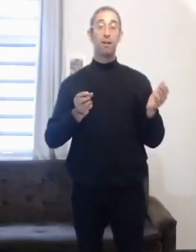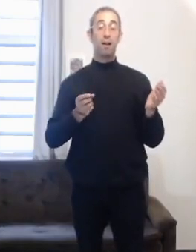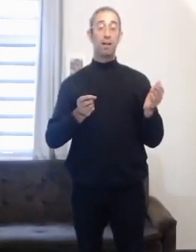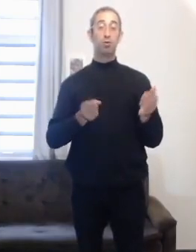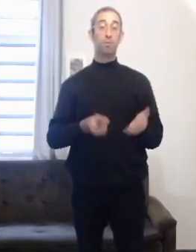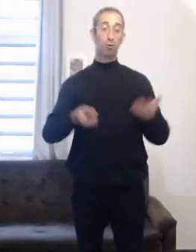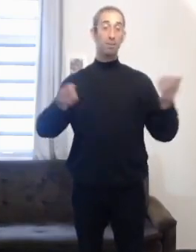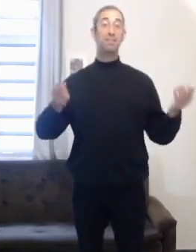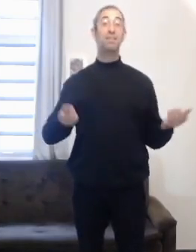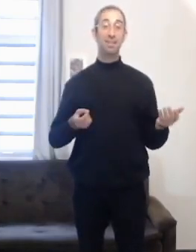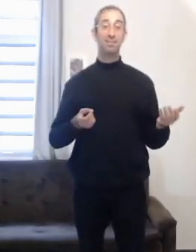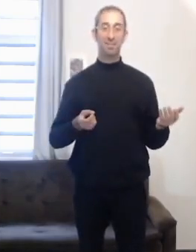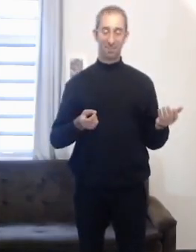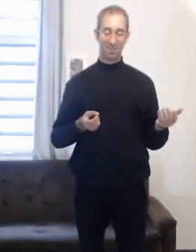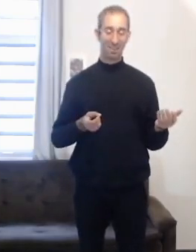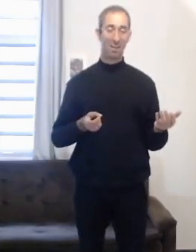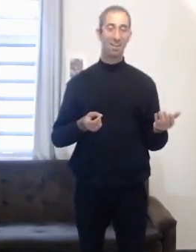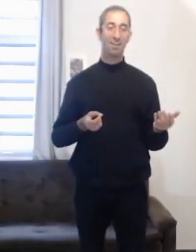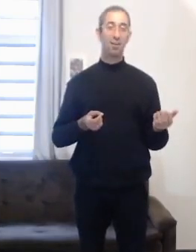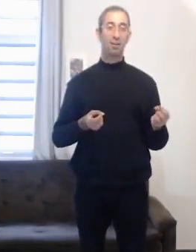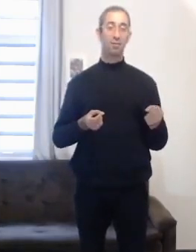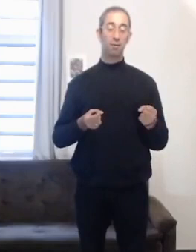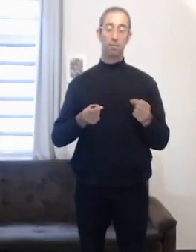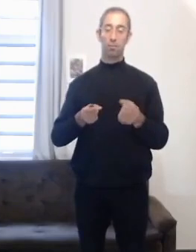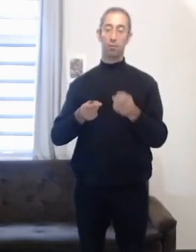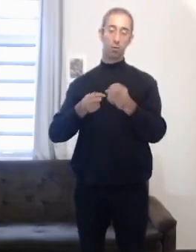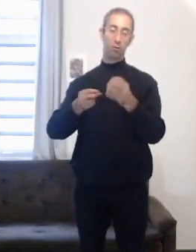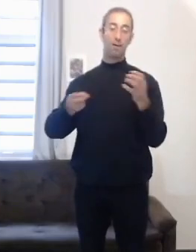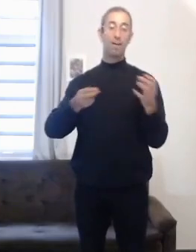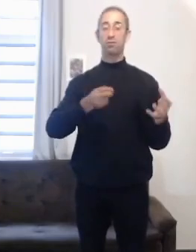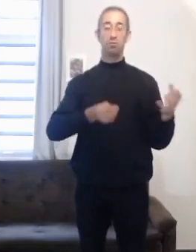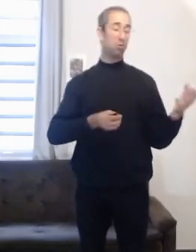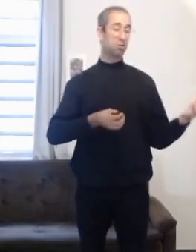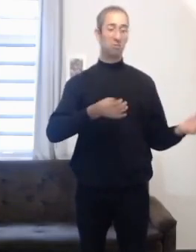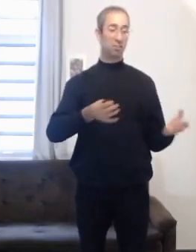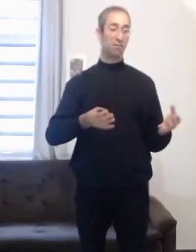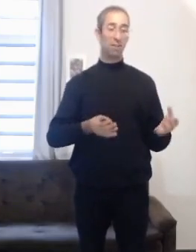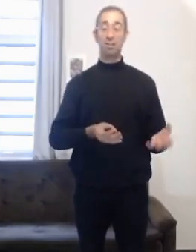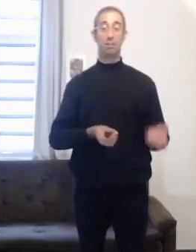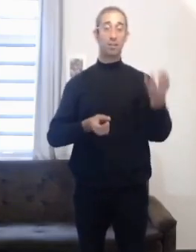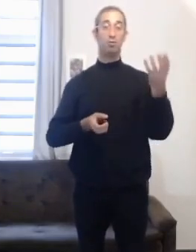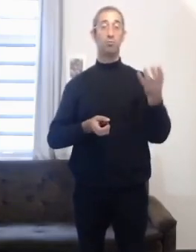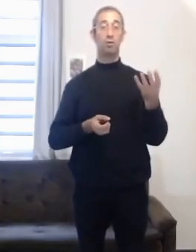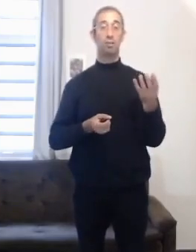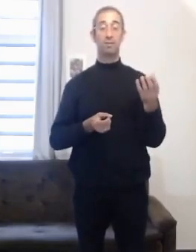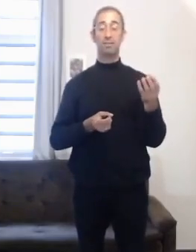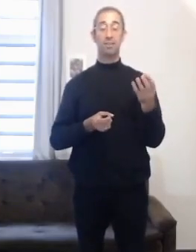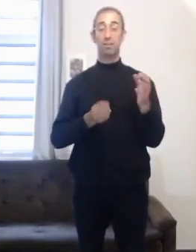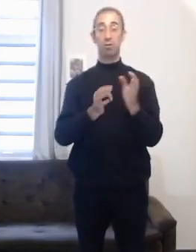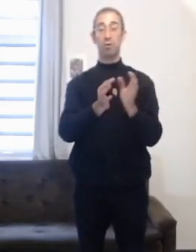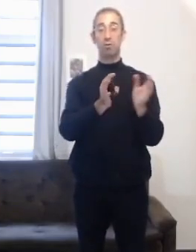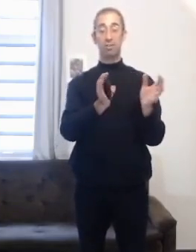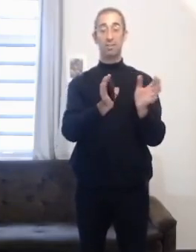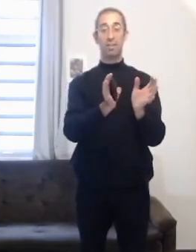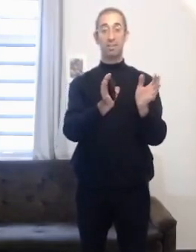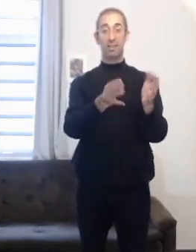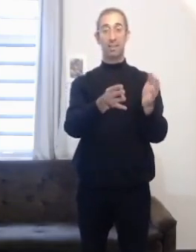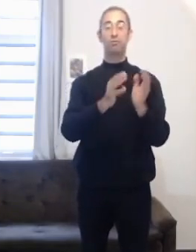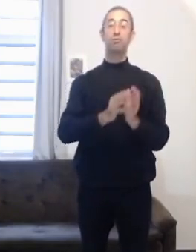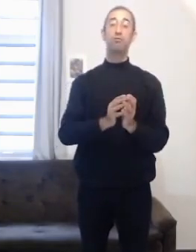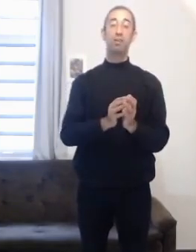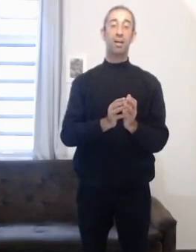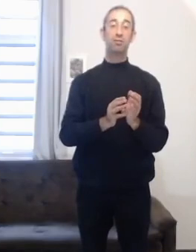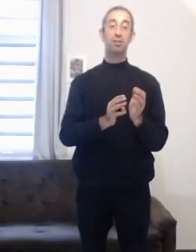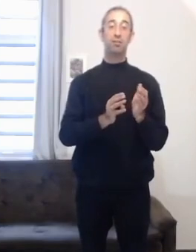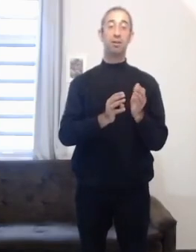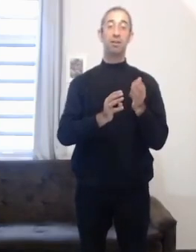você achou por coincidência, tá? E você foi procurando várias coisas, não achava nada, de repente achou uma coisa, mas na verdade é só uma coincidência